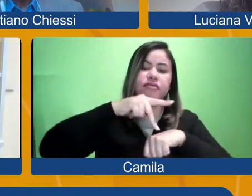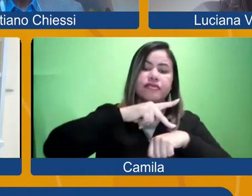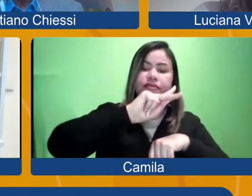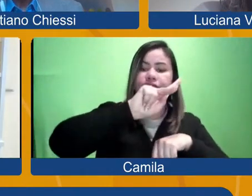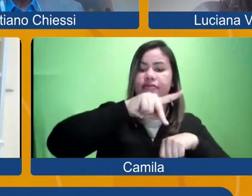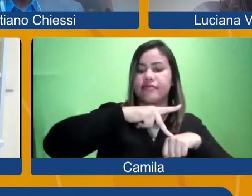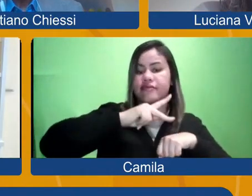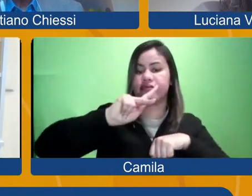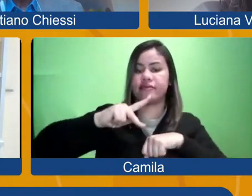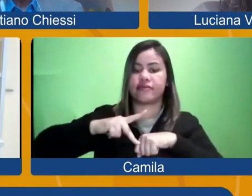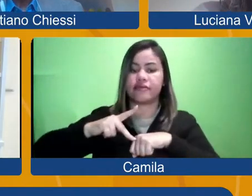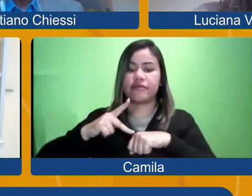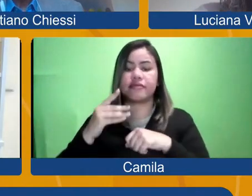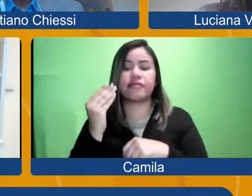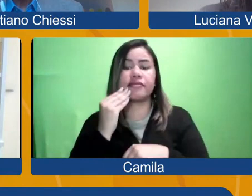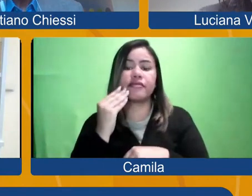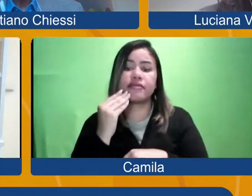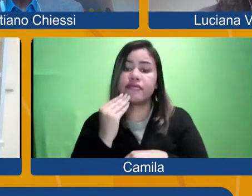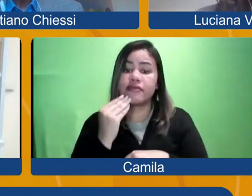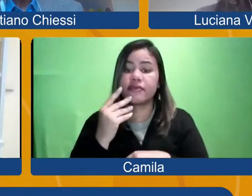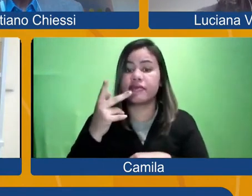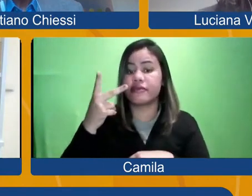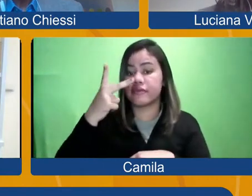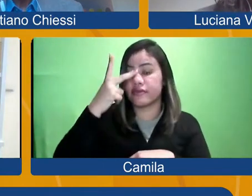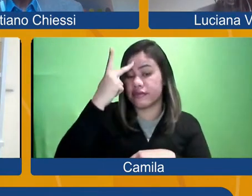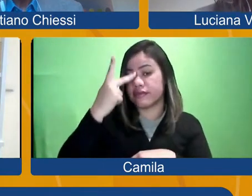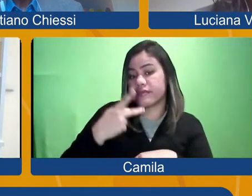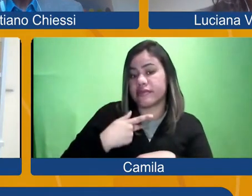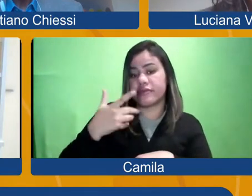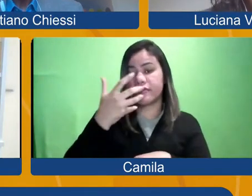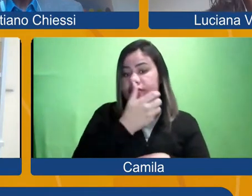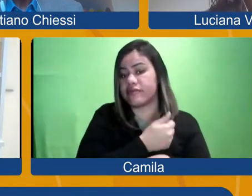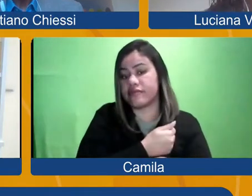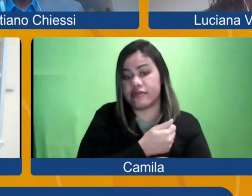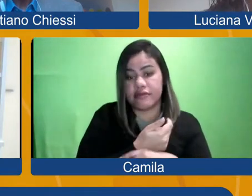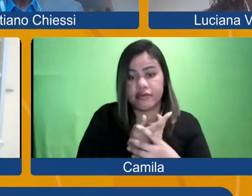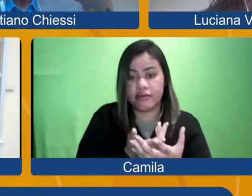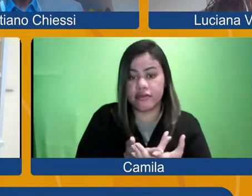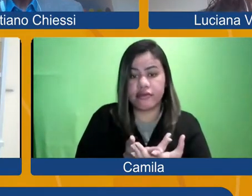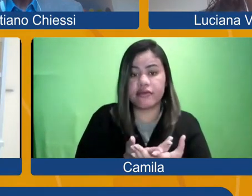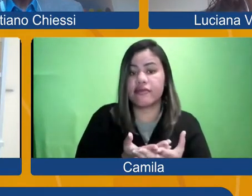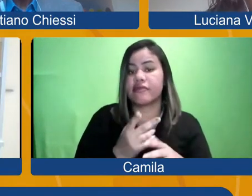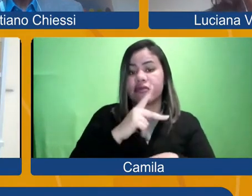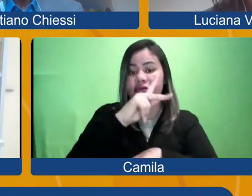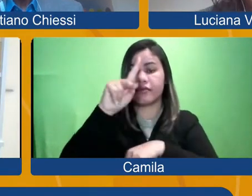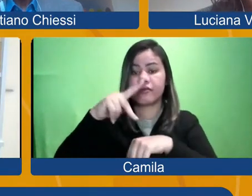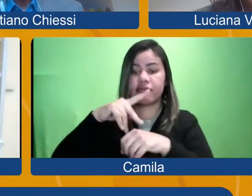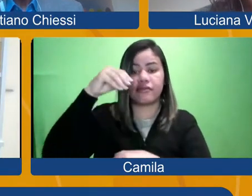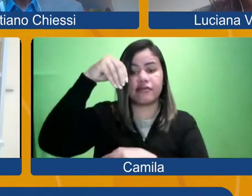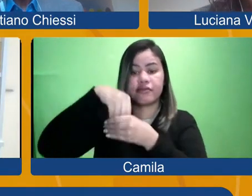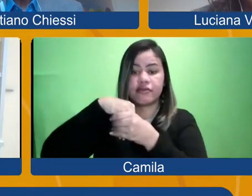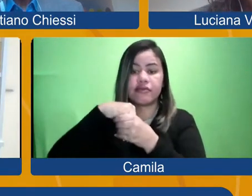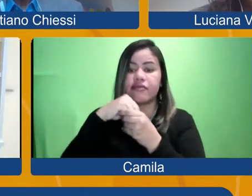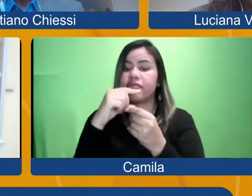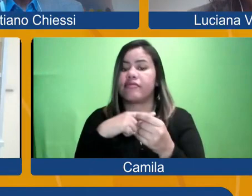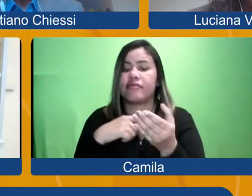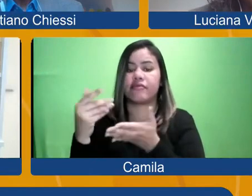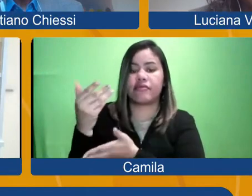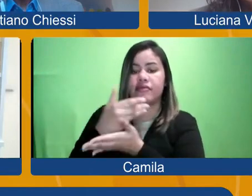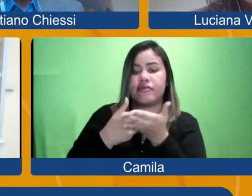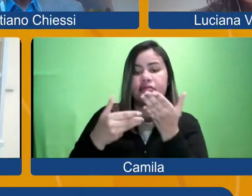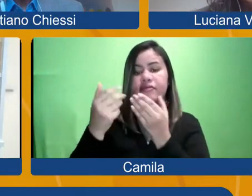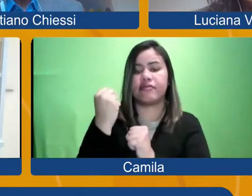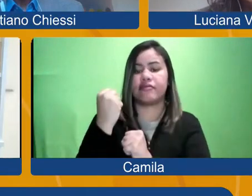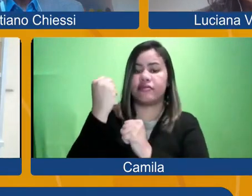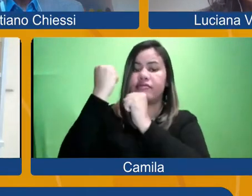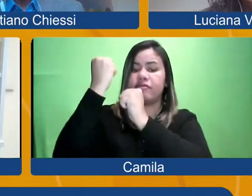dizer assim, para o seu lado, e dentro do país tem as forças ali, né, as correlações de força, quem